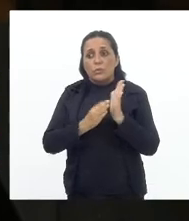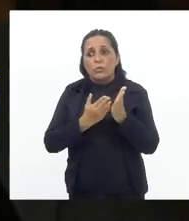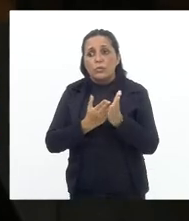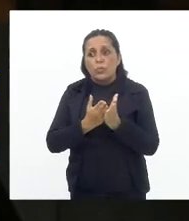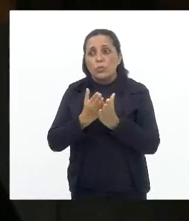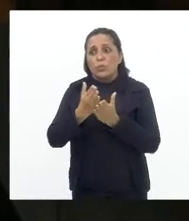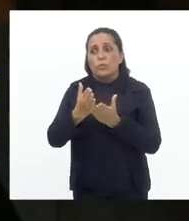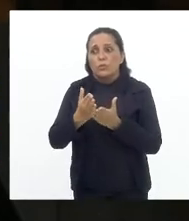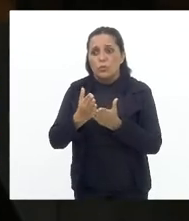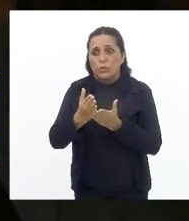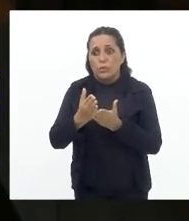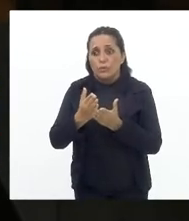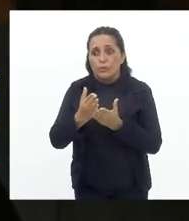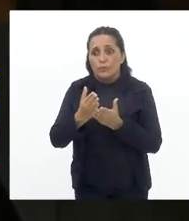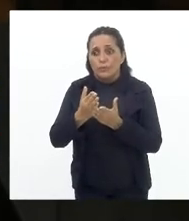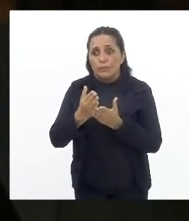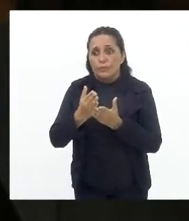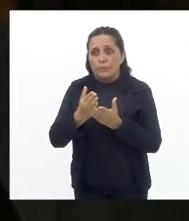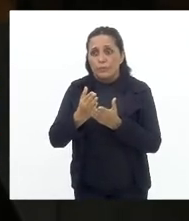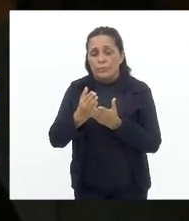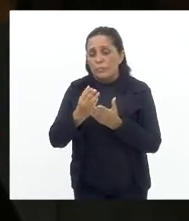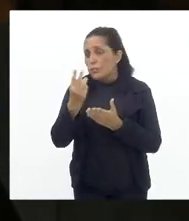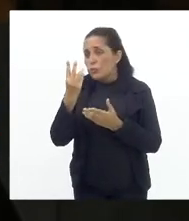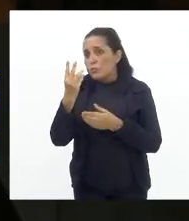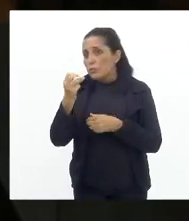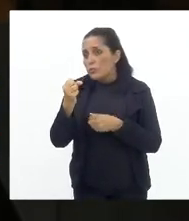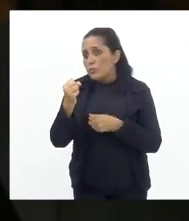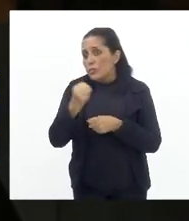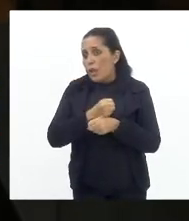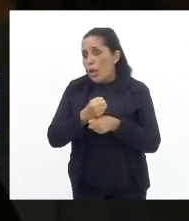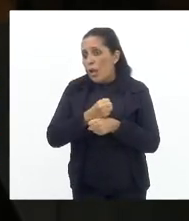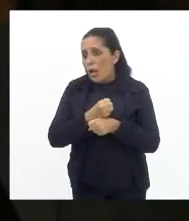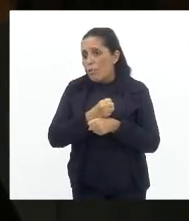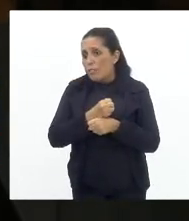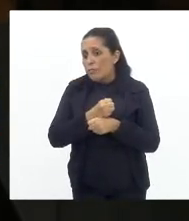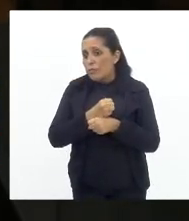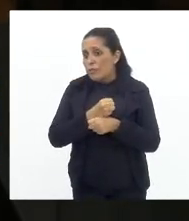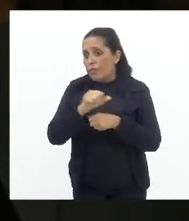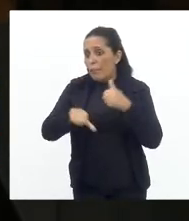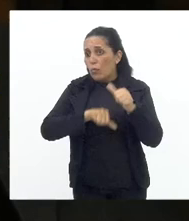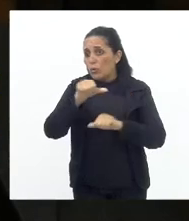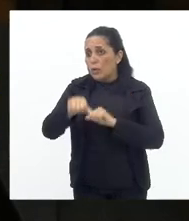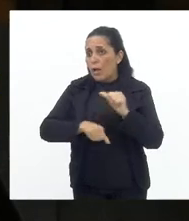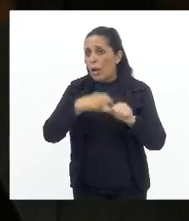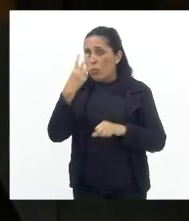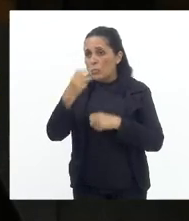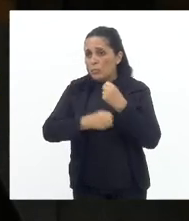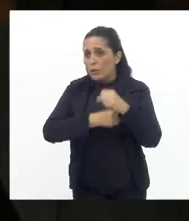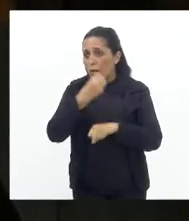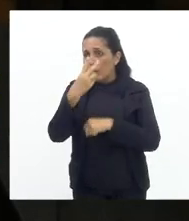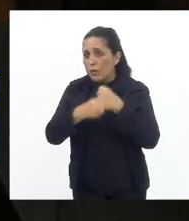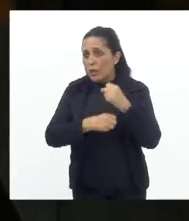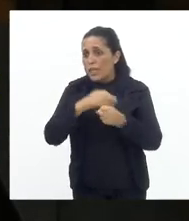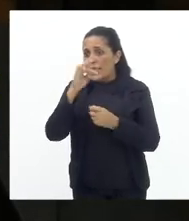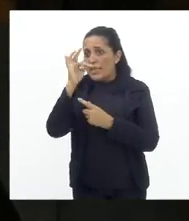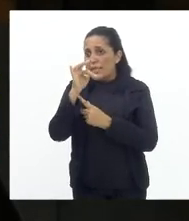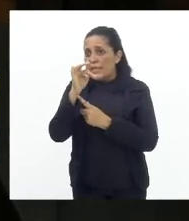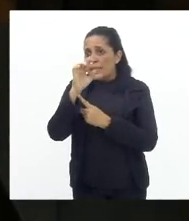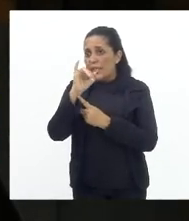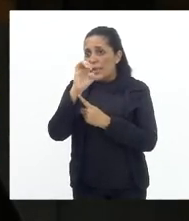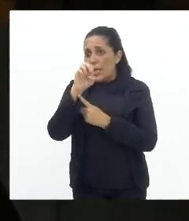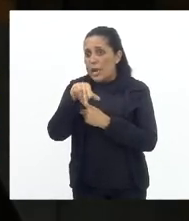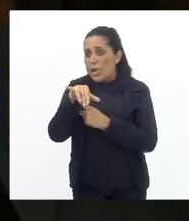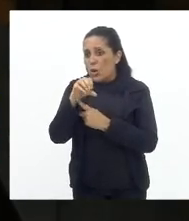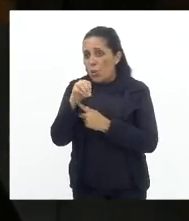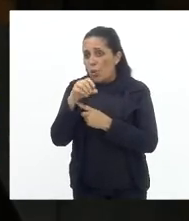carreira Qualquer que seja do serviço prestado ao com o triénio a gente vai que mexer no triênio se tiver que mexer no triênio tem que